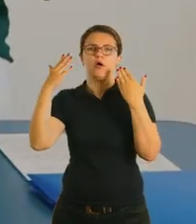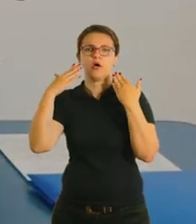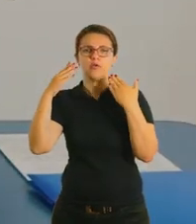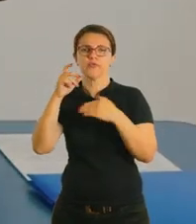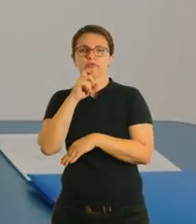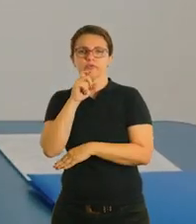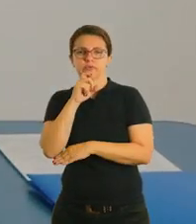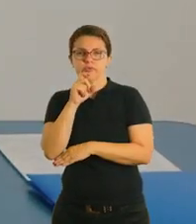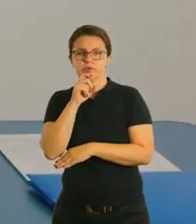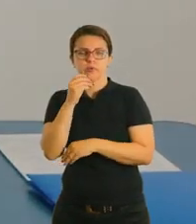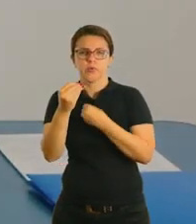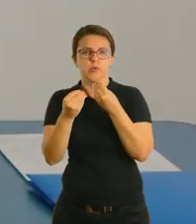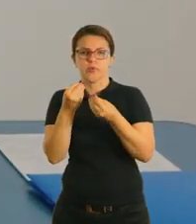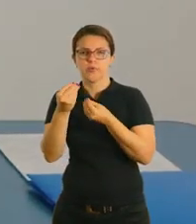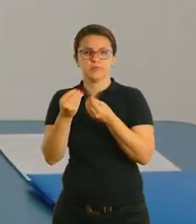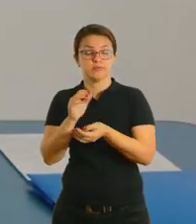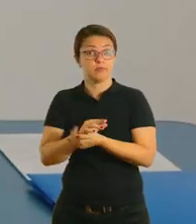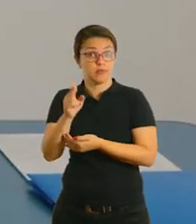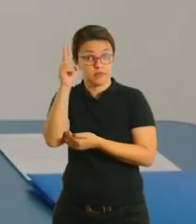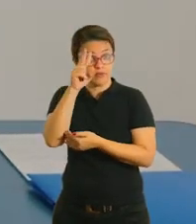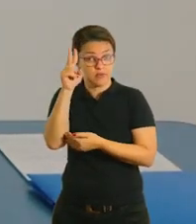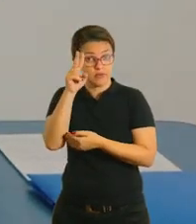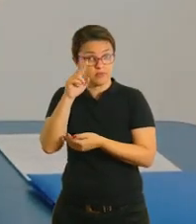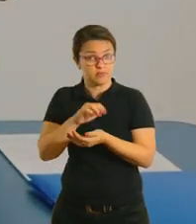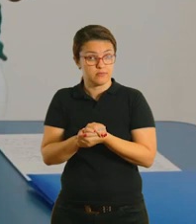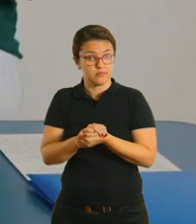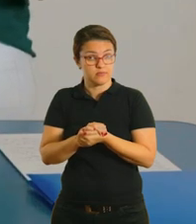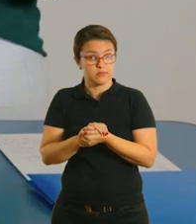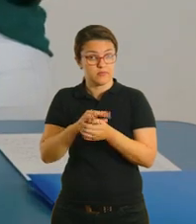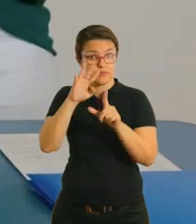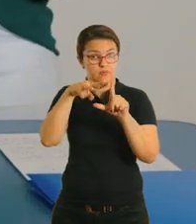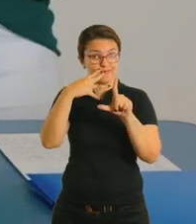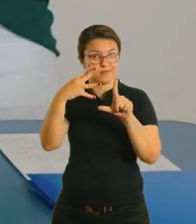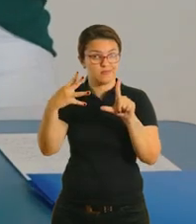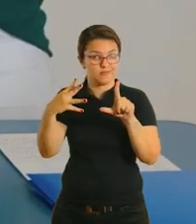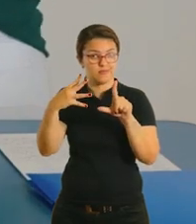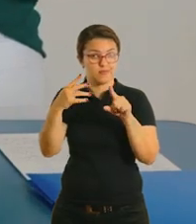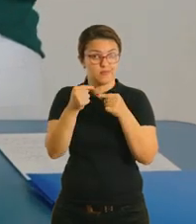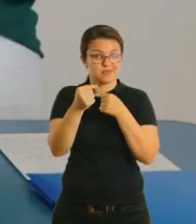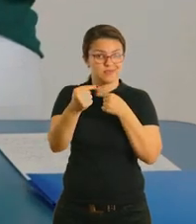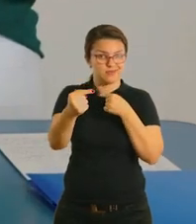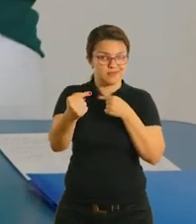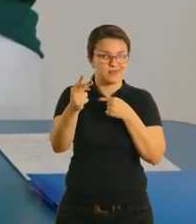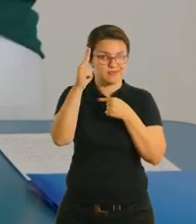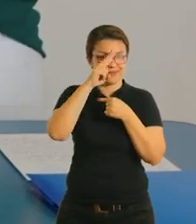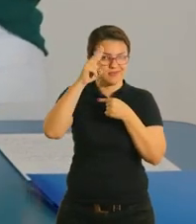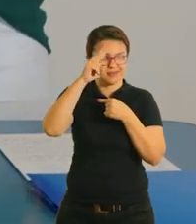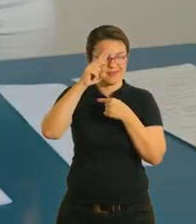comportamento momentâneo da atmosfera. Lembra que vocês fizeram um quadro com a previsão do tempo para uma